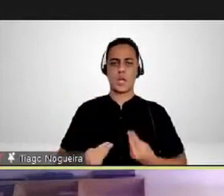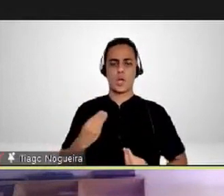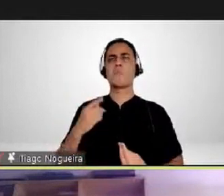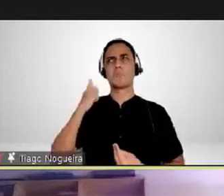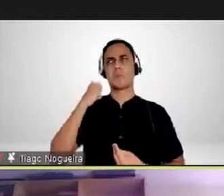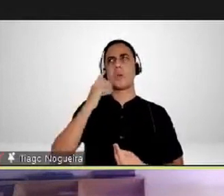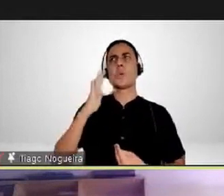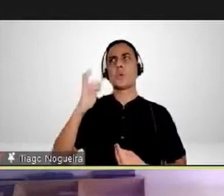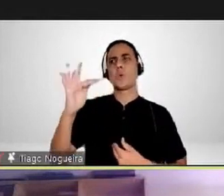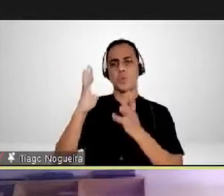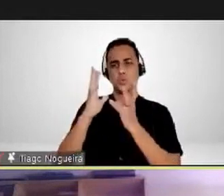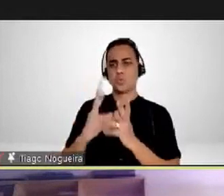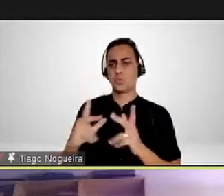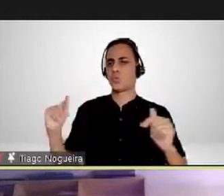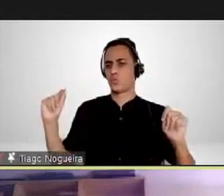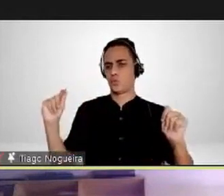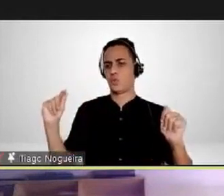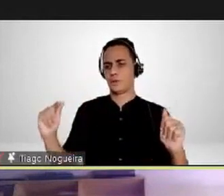passar.